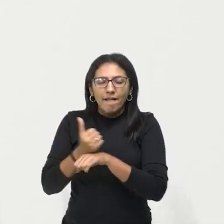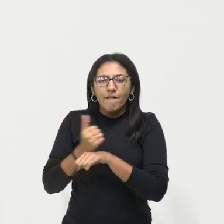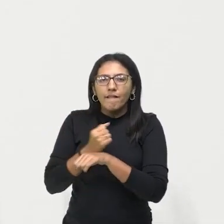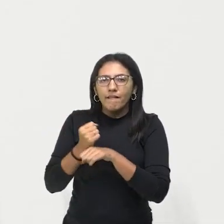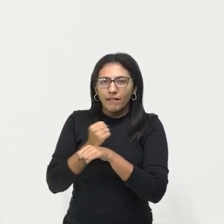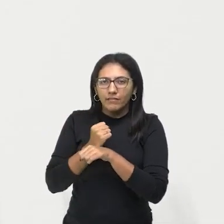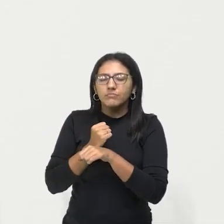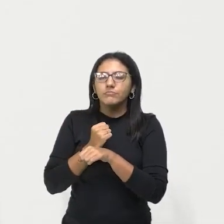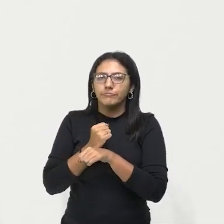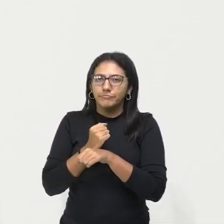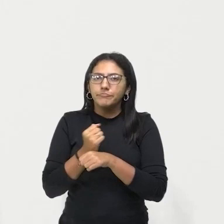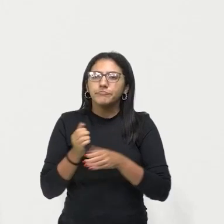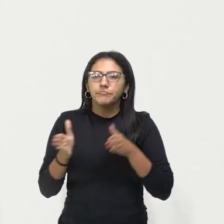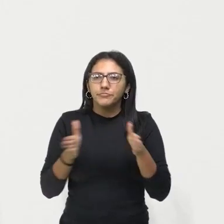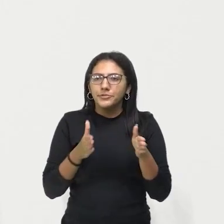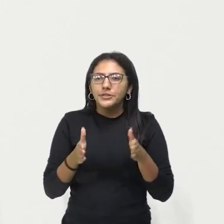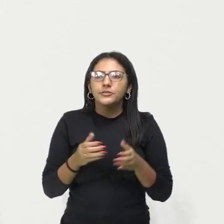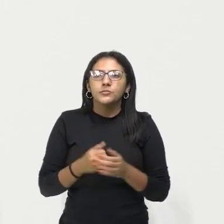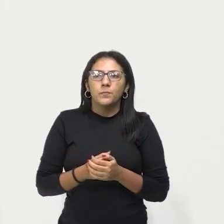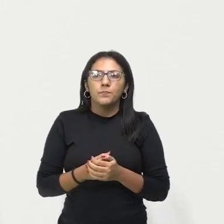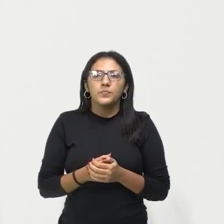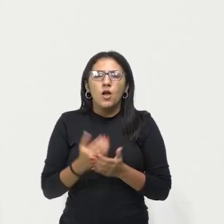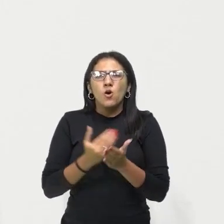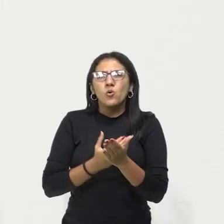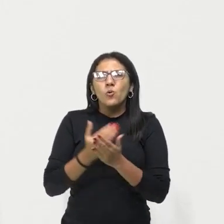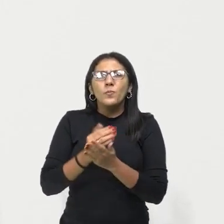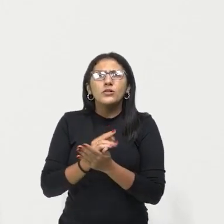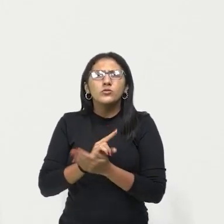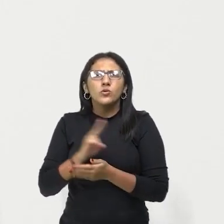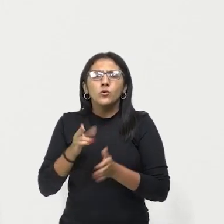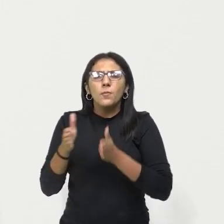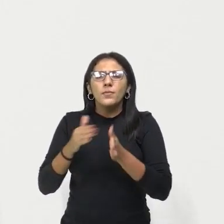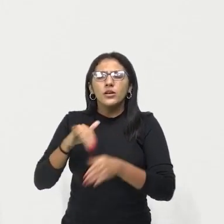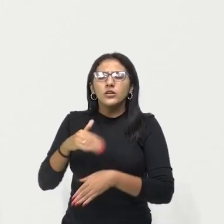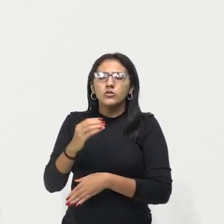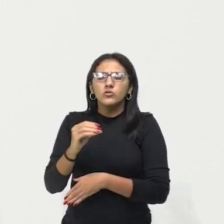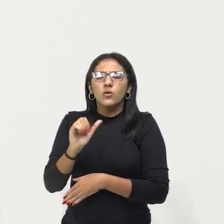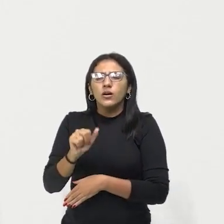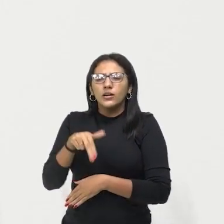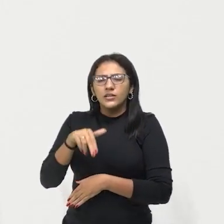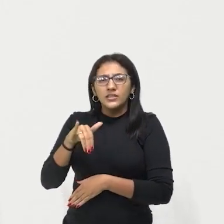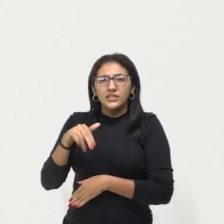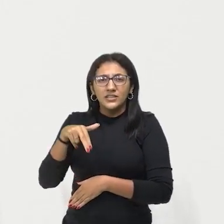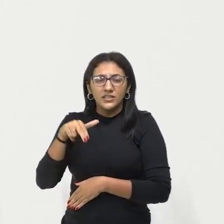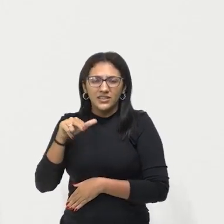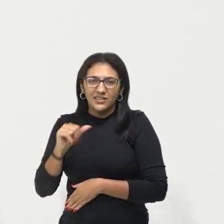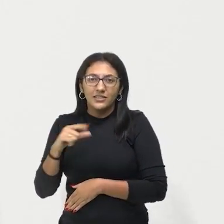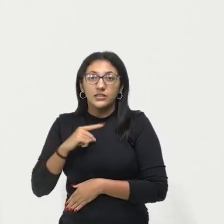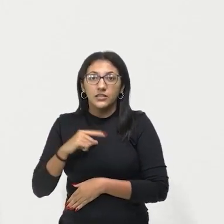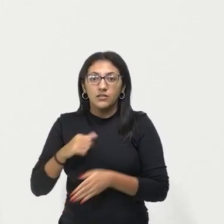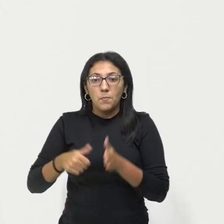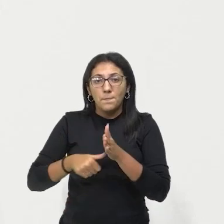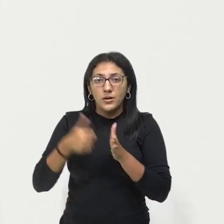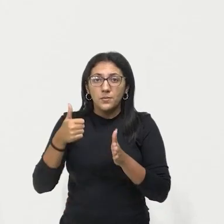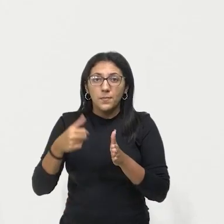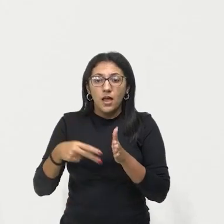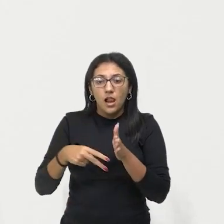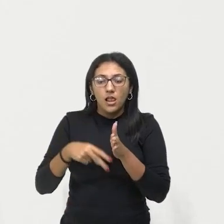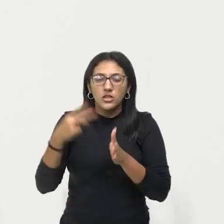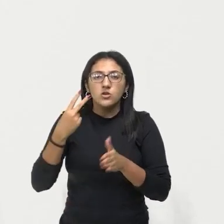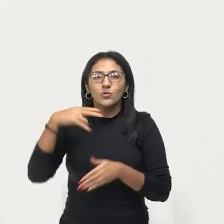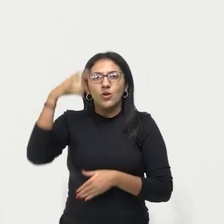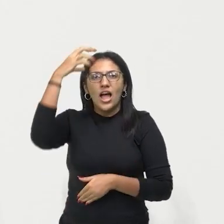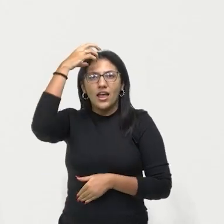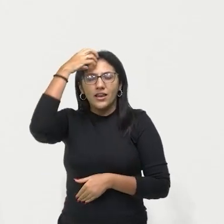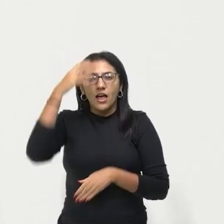Tá? Compreende a época joanina, tá? Do primeiro e segundo reinado e a primeira